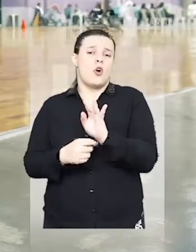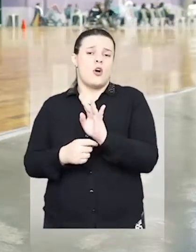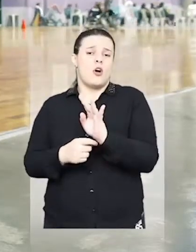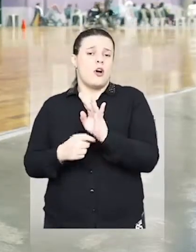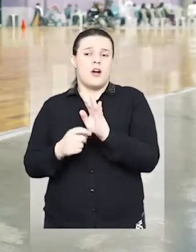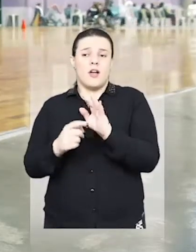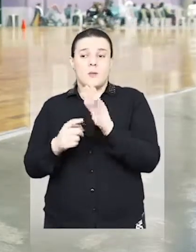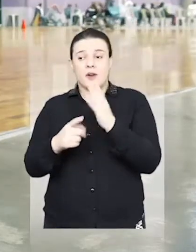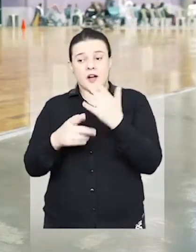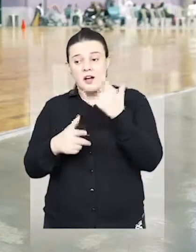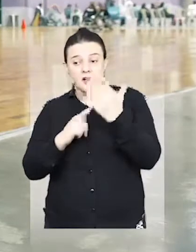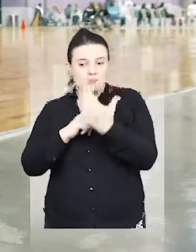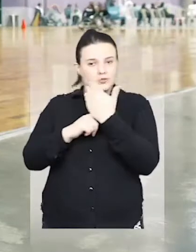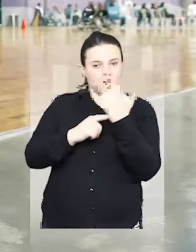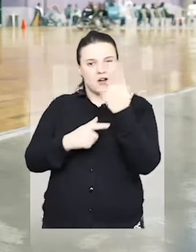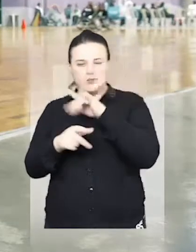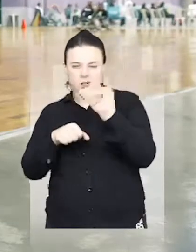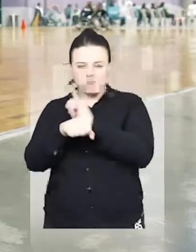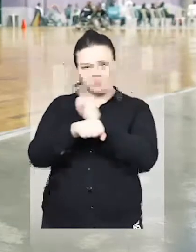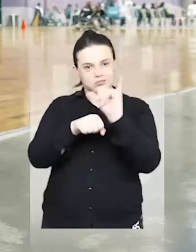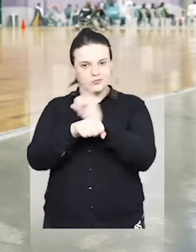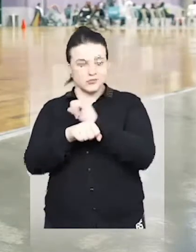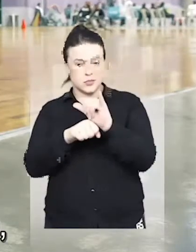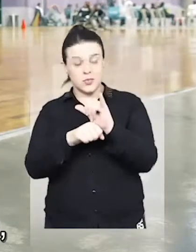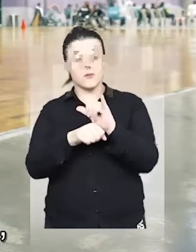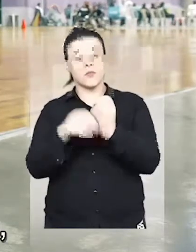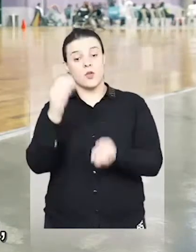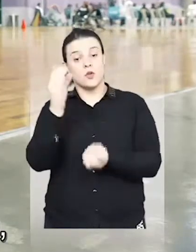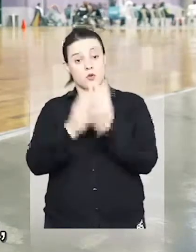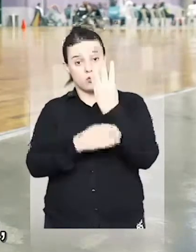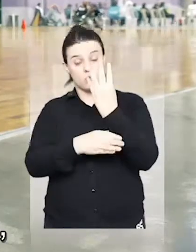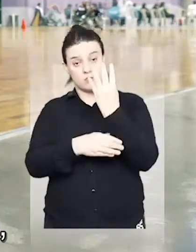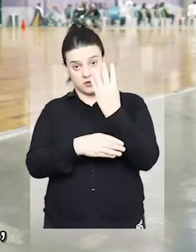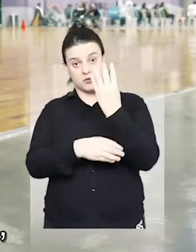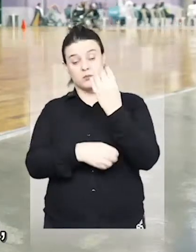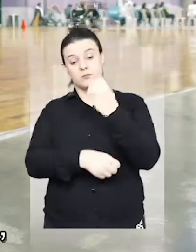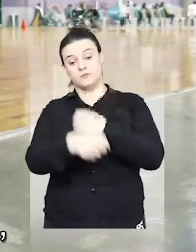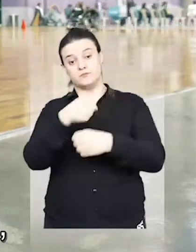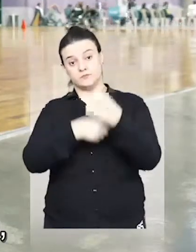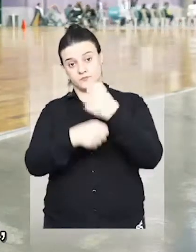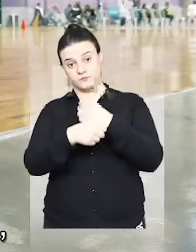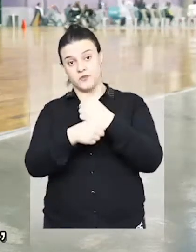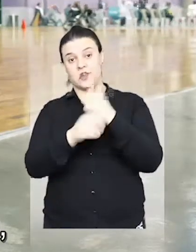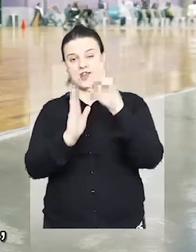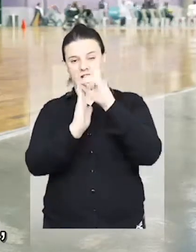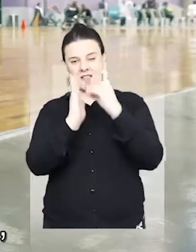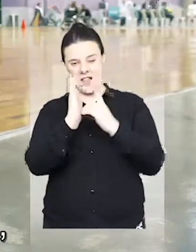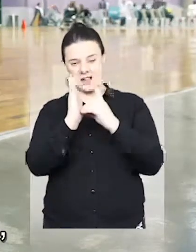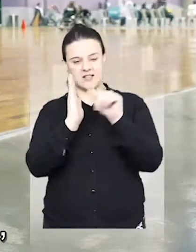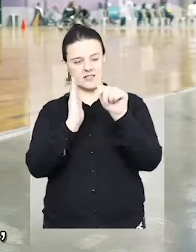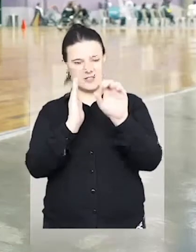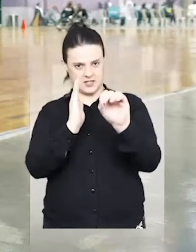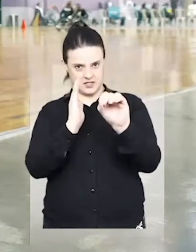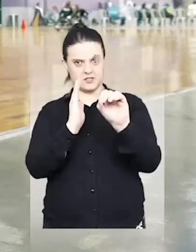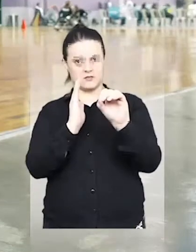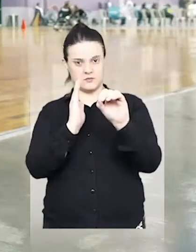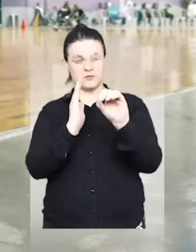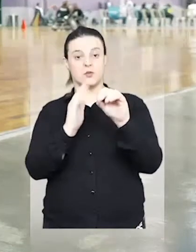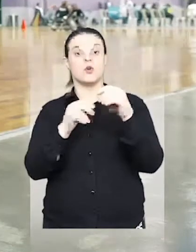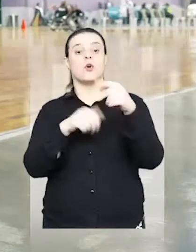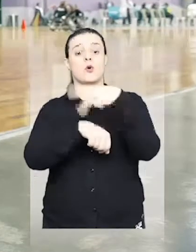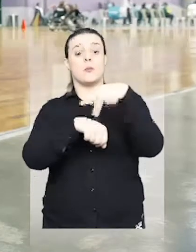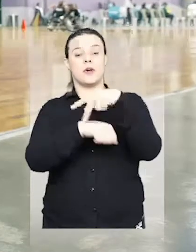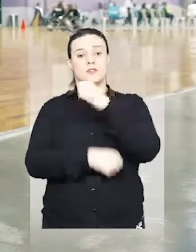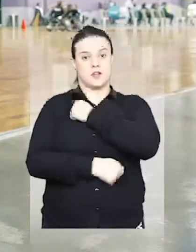algo funcional, né? O rugby surgiu na década de 70